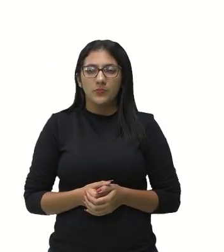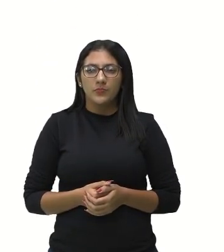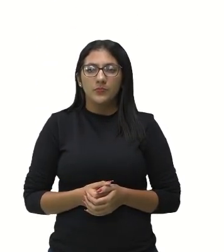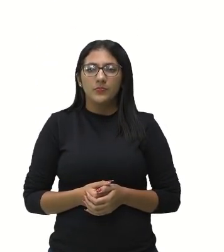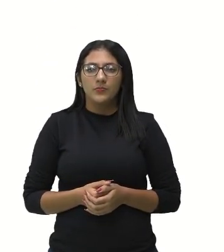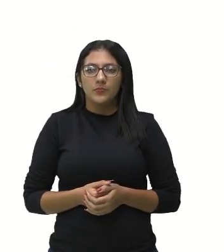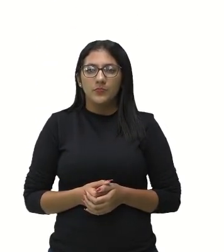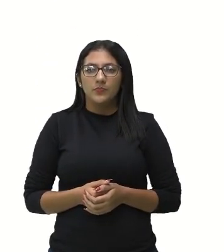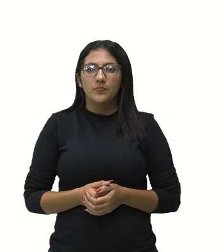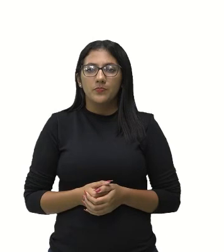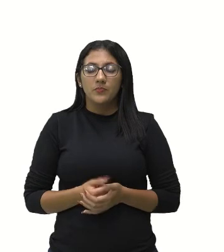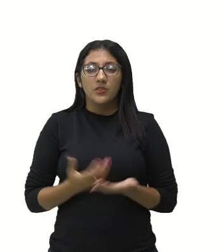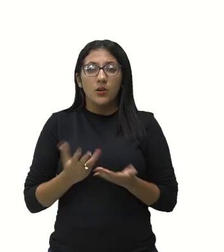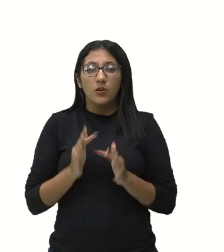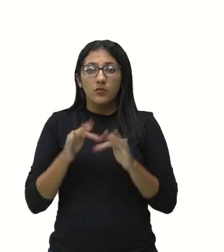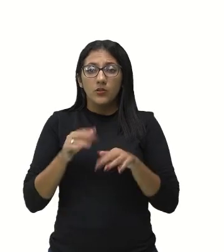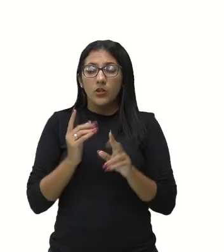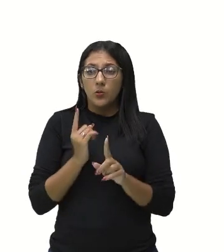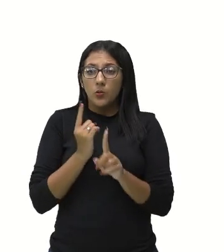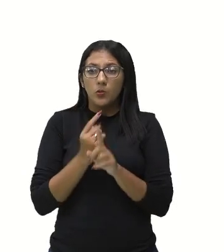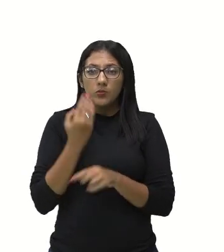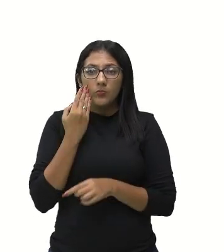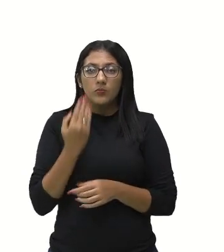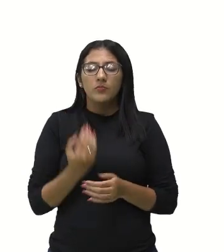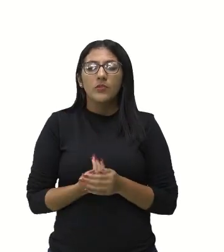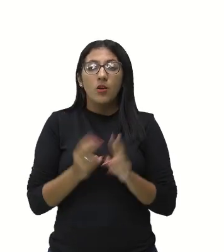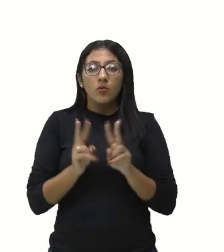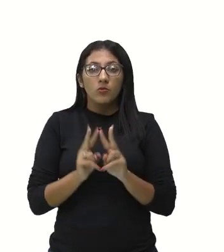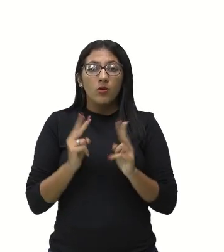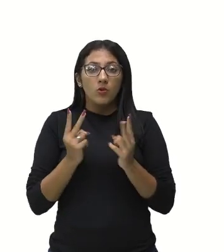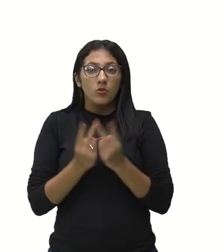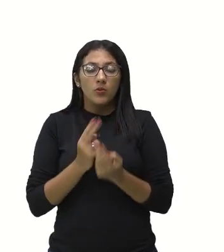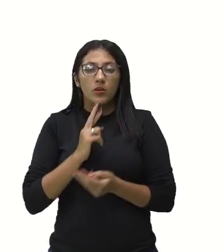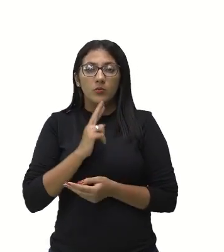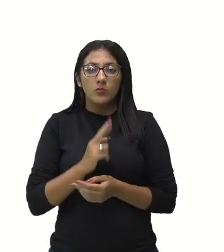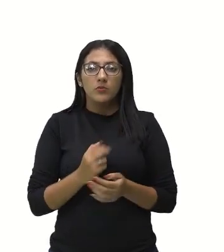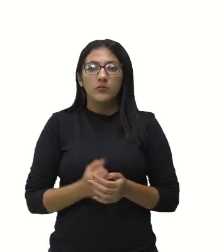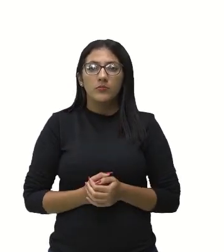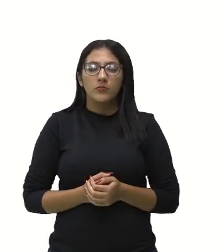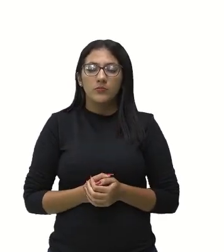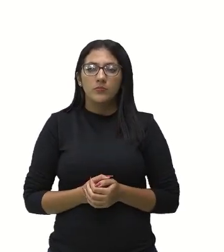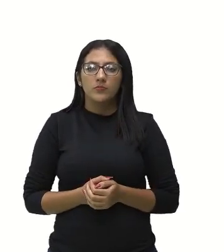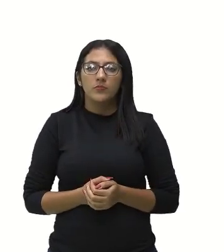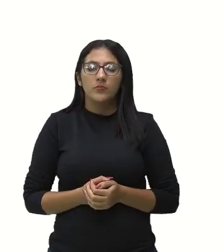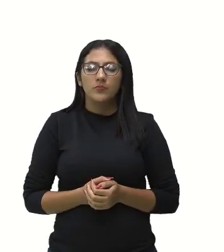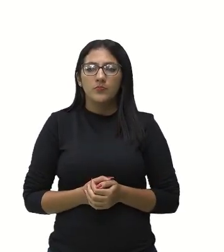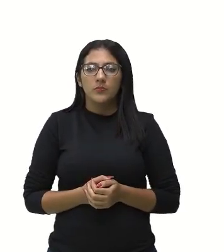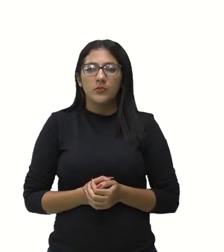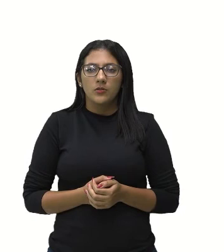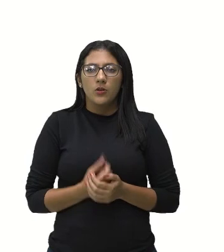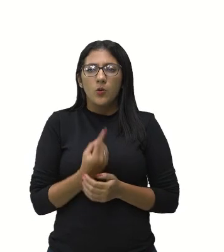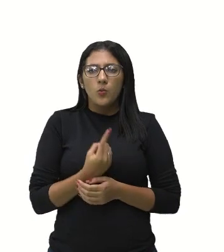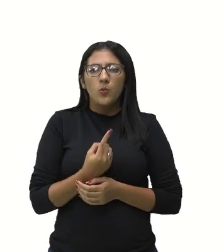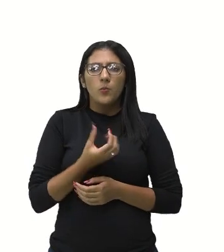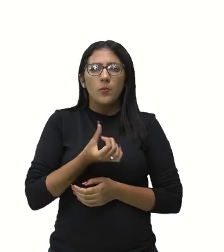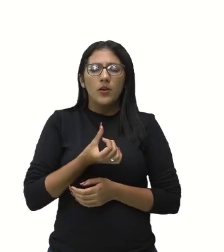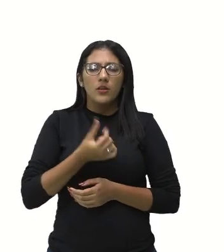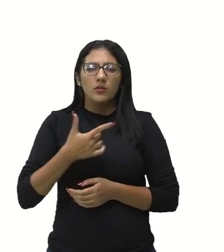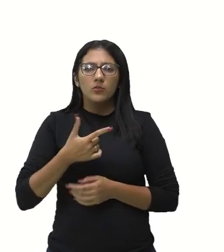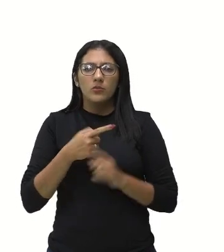Então, finalizando aqui, volume é igual a 162 vezes